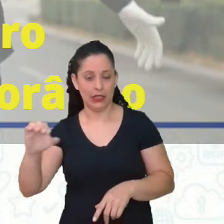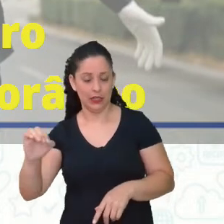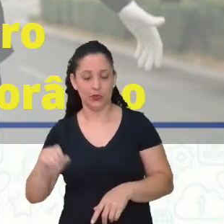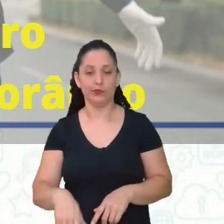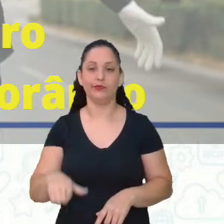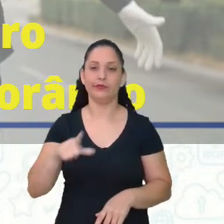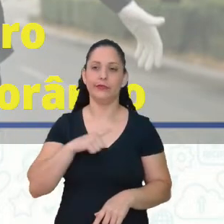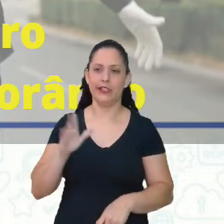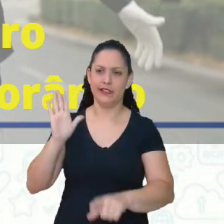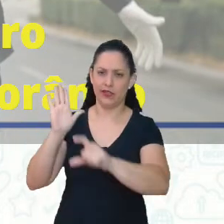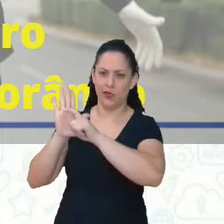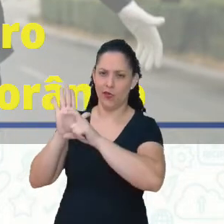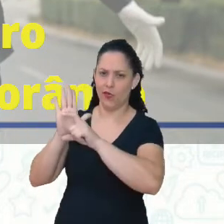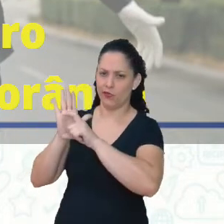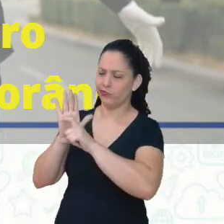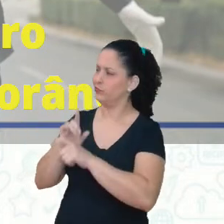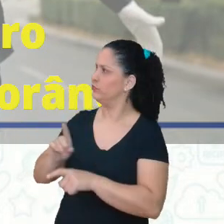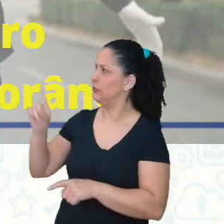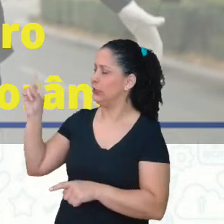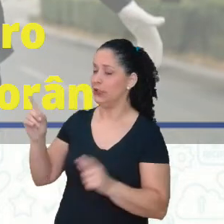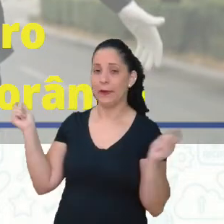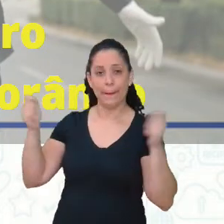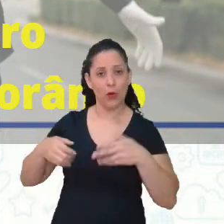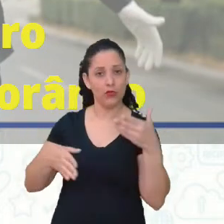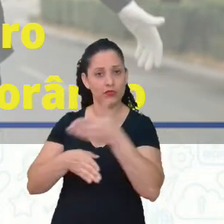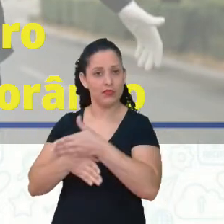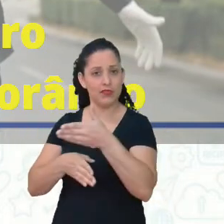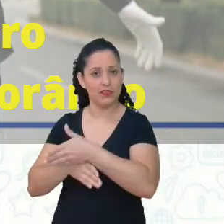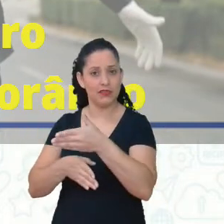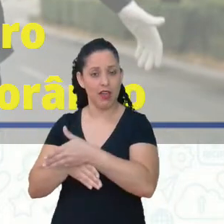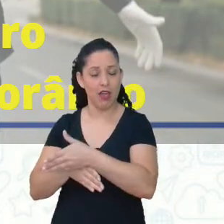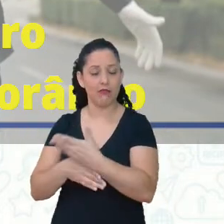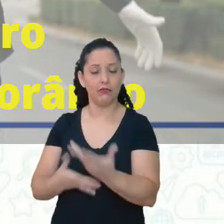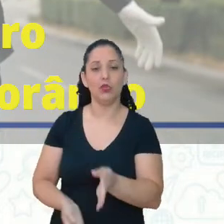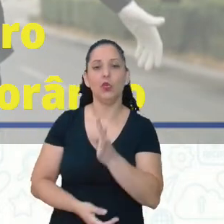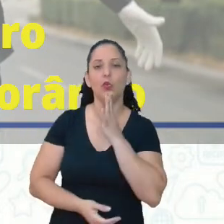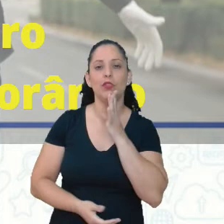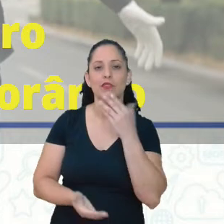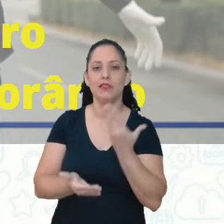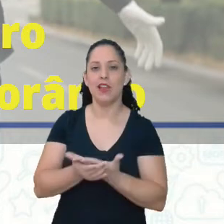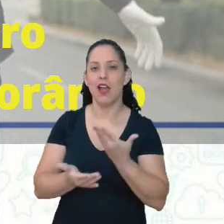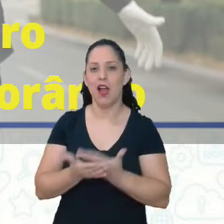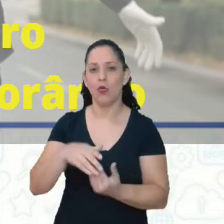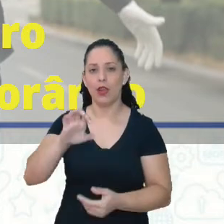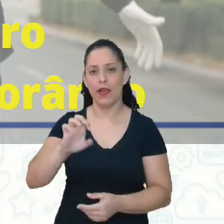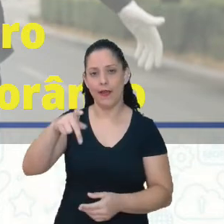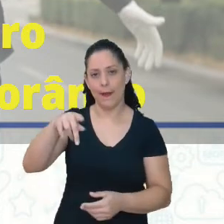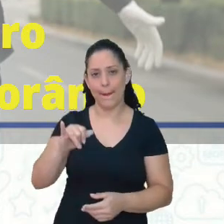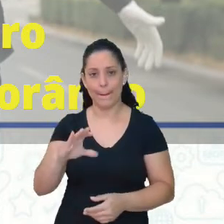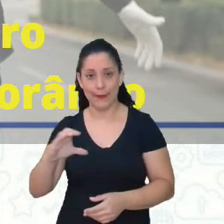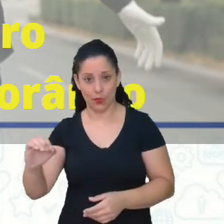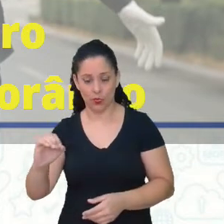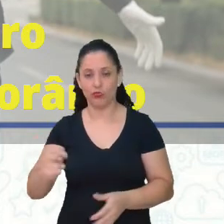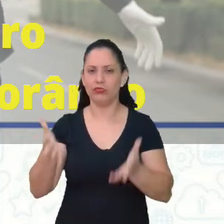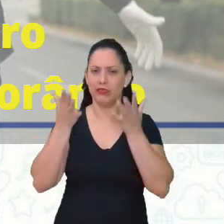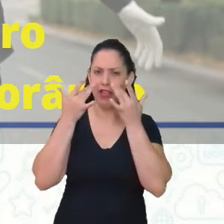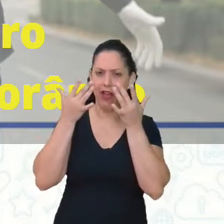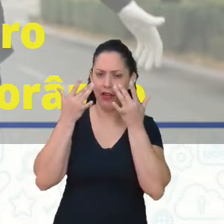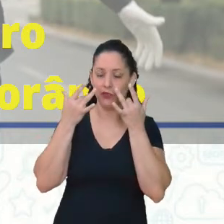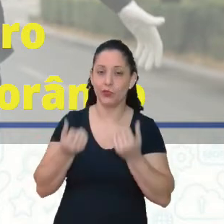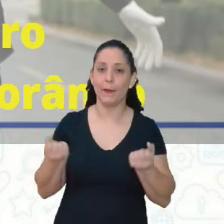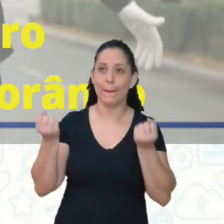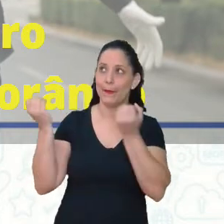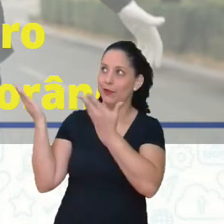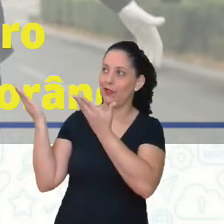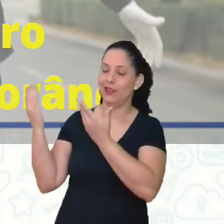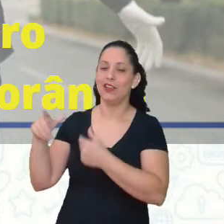Code aí, que vocês estão vendo, ele vai levar vocês para a aula sobre o teatro épico. Então, nem vou falar sobre ele, né, porque, de certa forma,